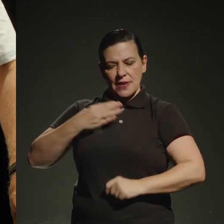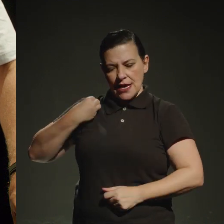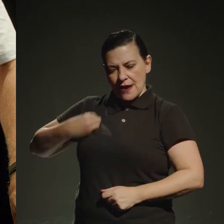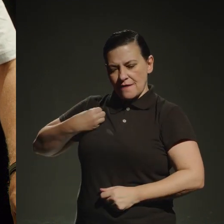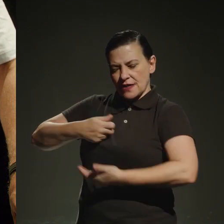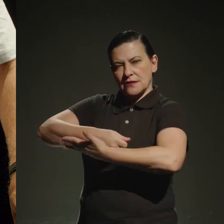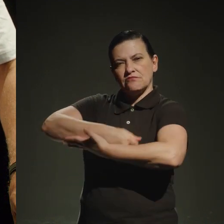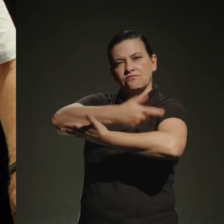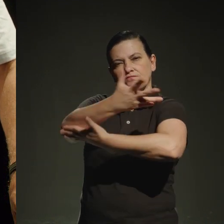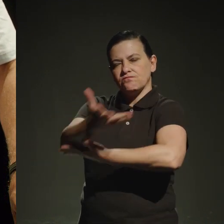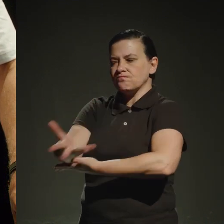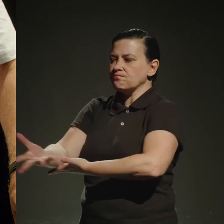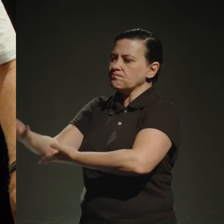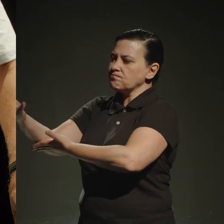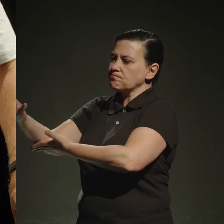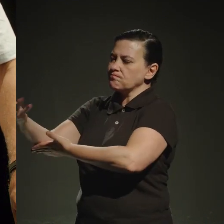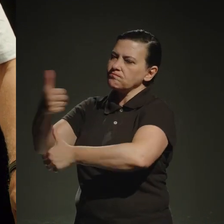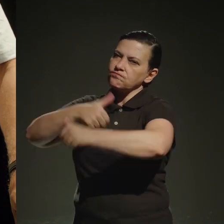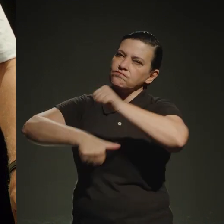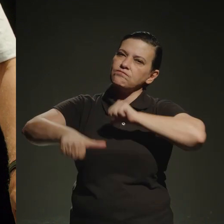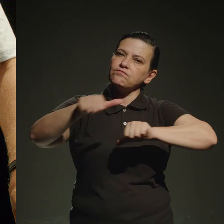siento. Si muero,